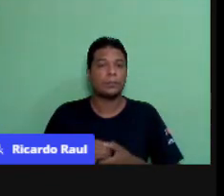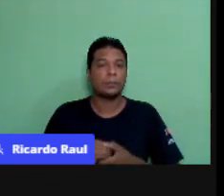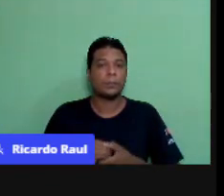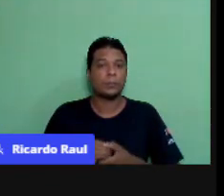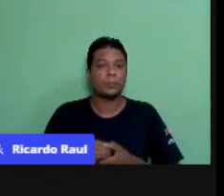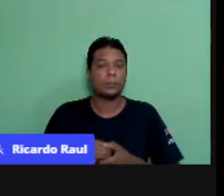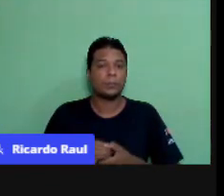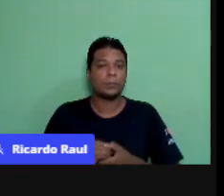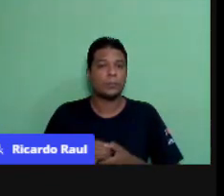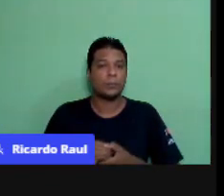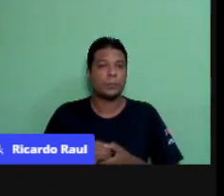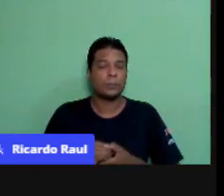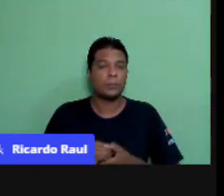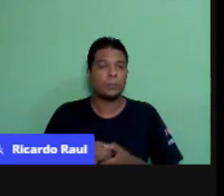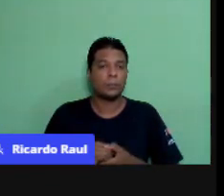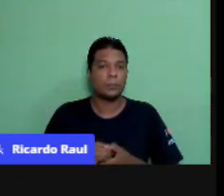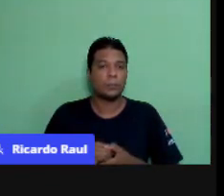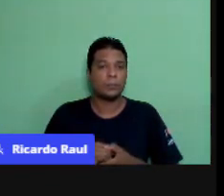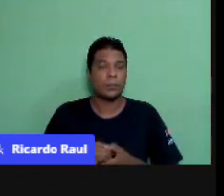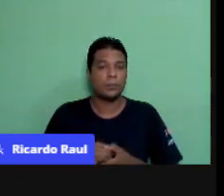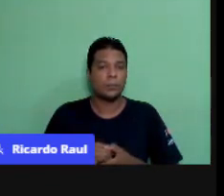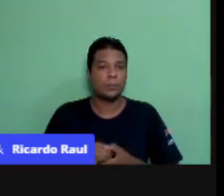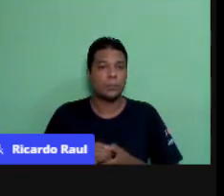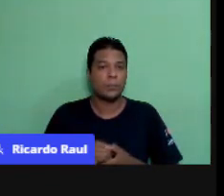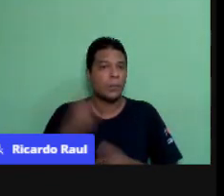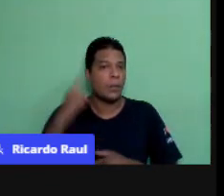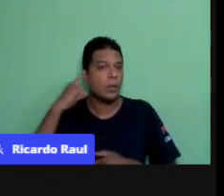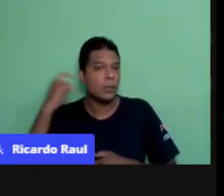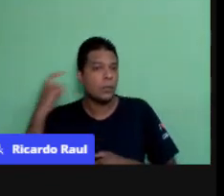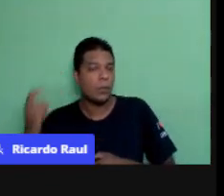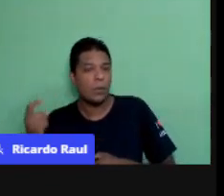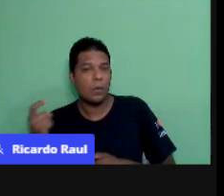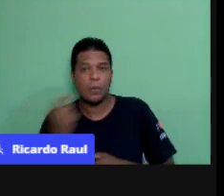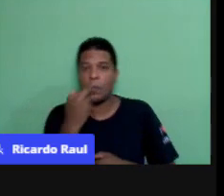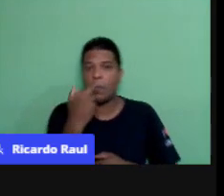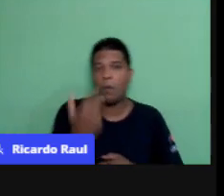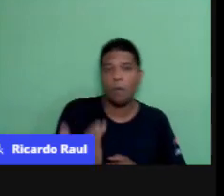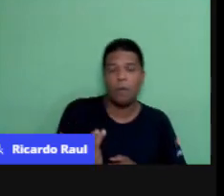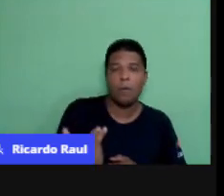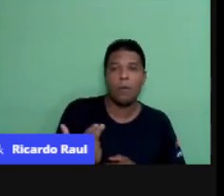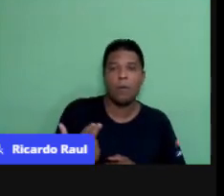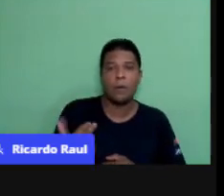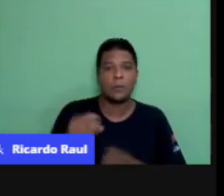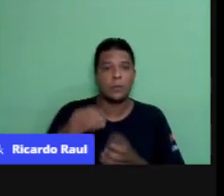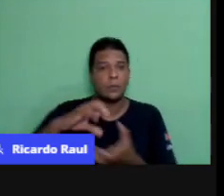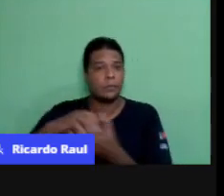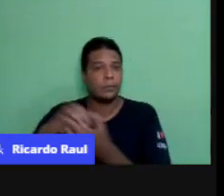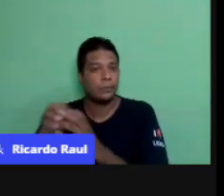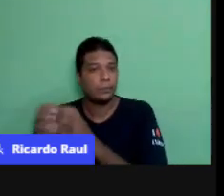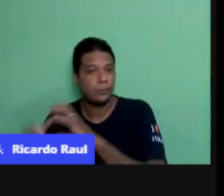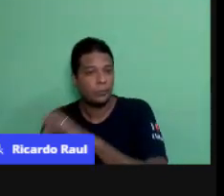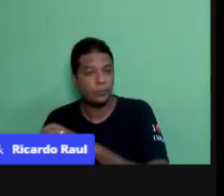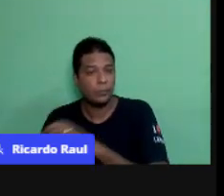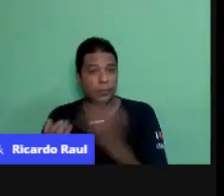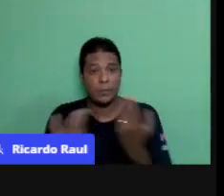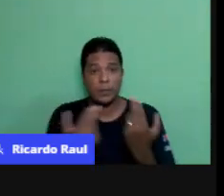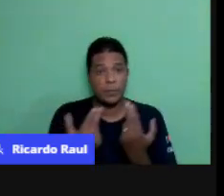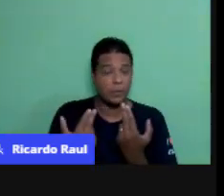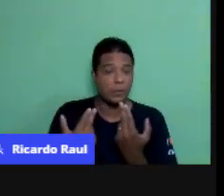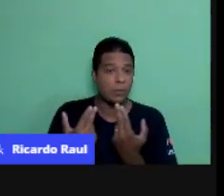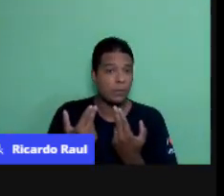está trabalhando lá em traço, sons, cores e formas, a mesma música. Só que o